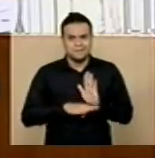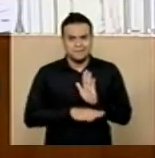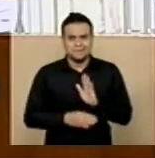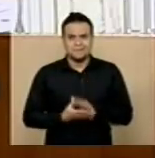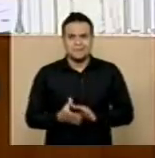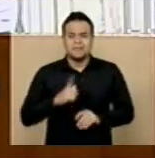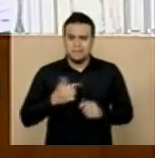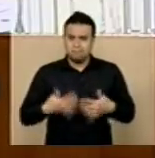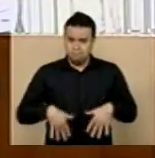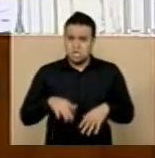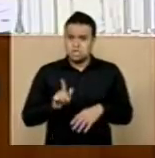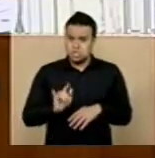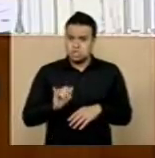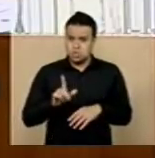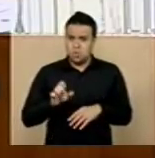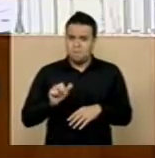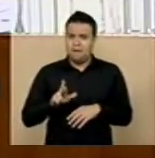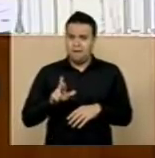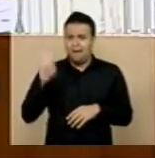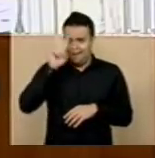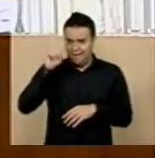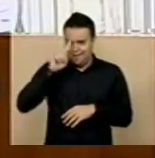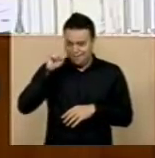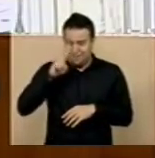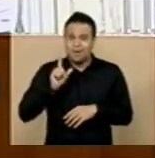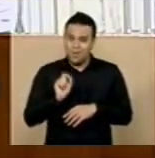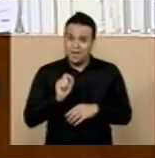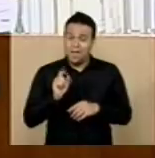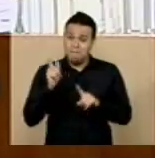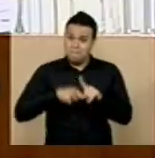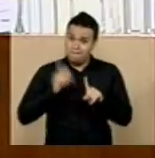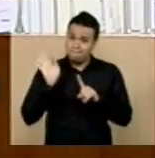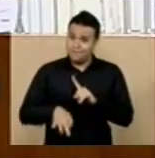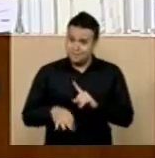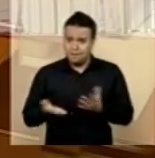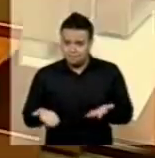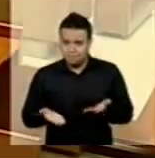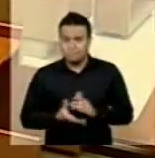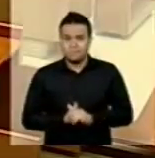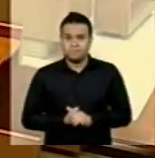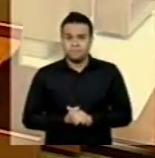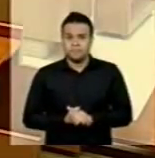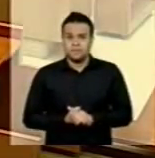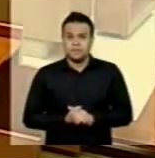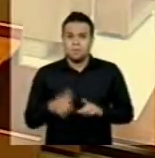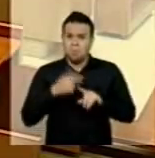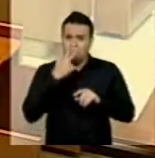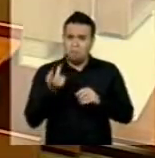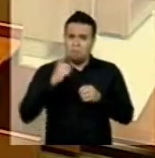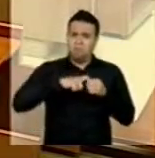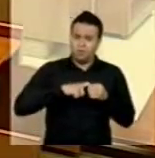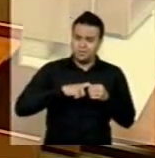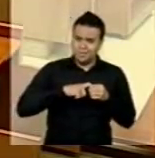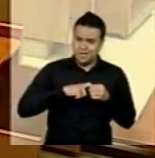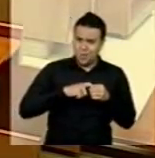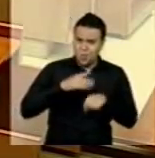ministro Gilmar mesmo lembra, é um mês final antes. Retornamos ao horário primitivo, presidente. Eu